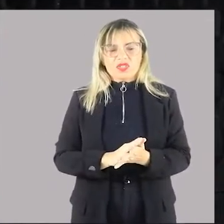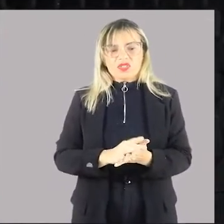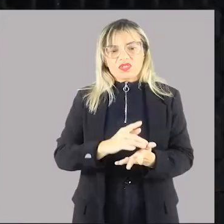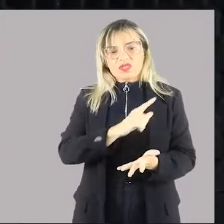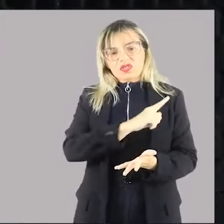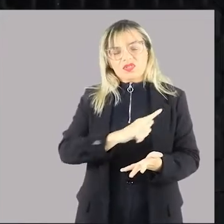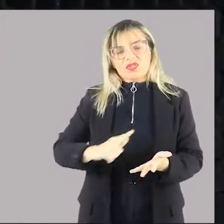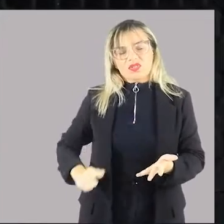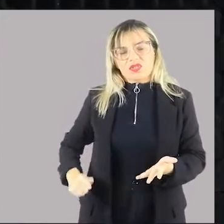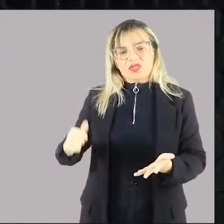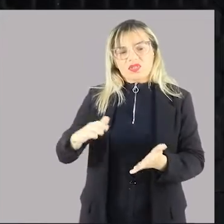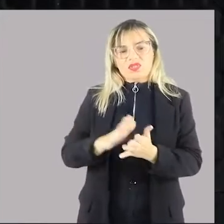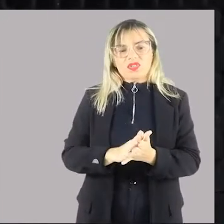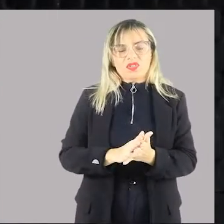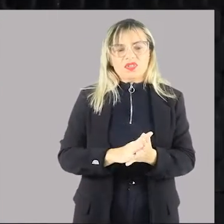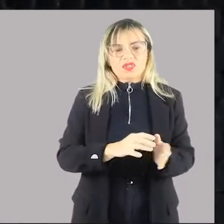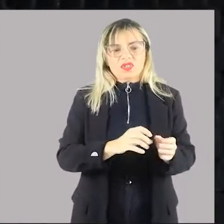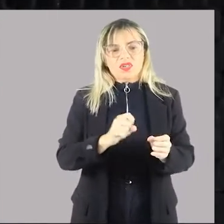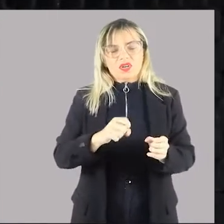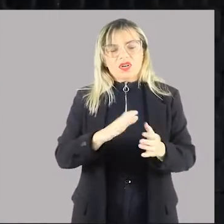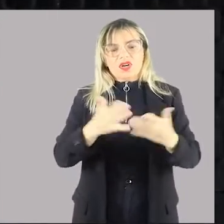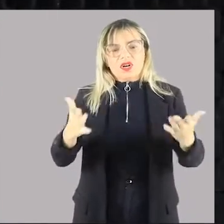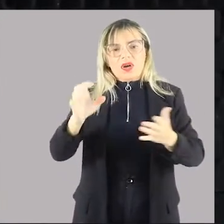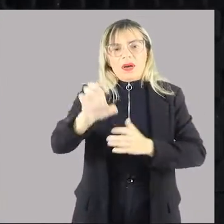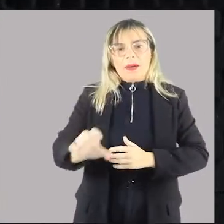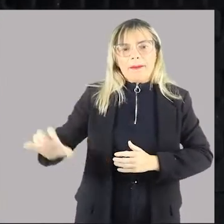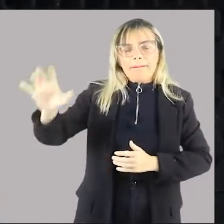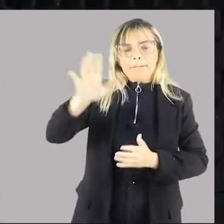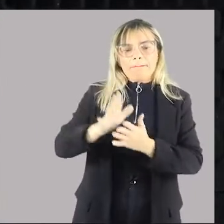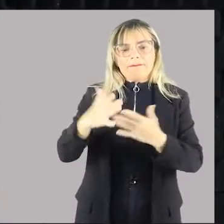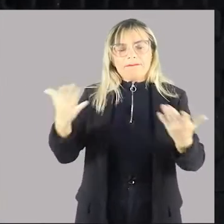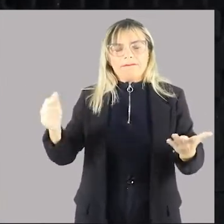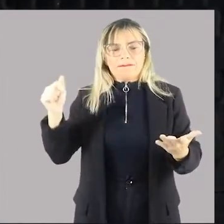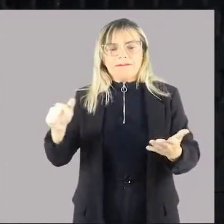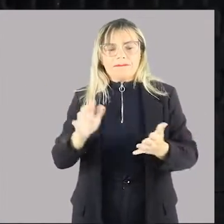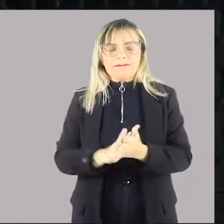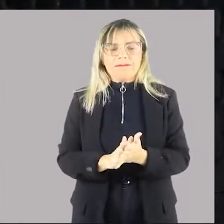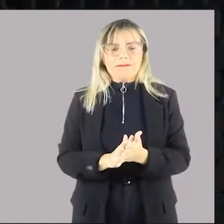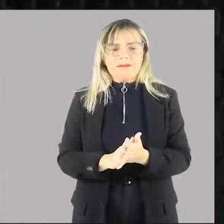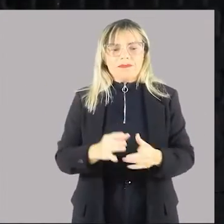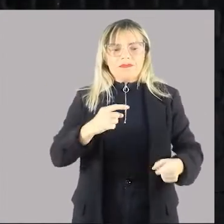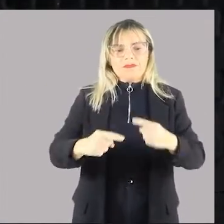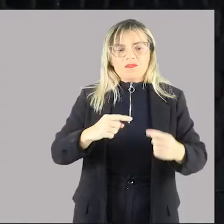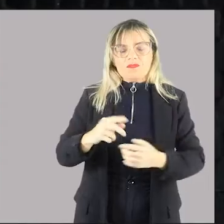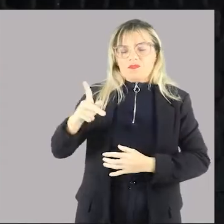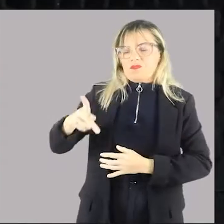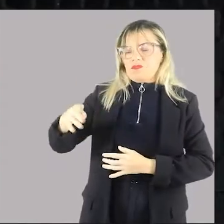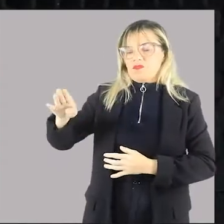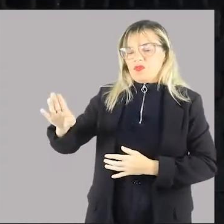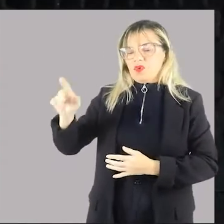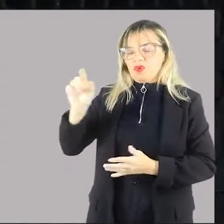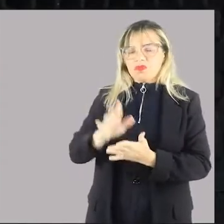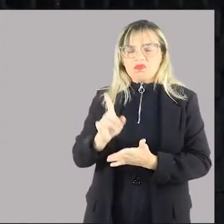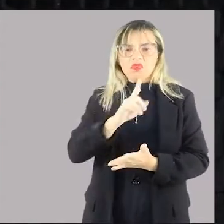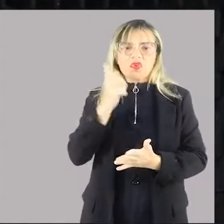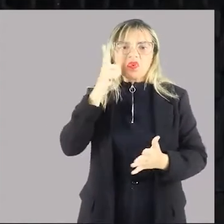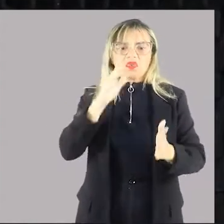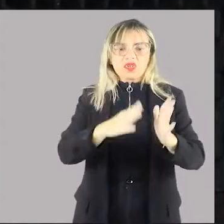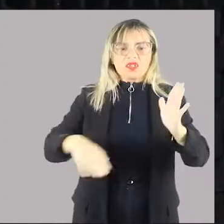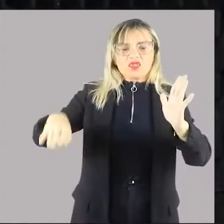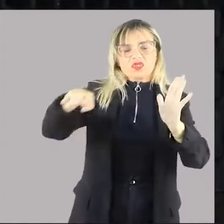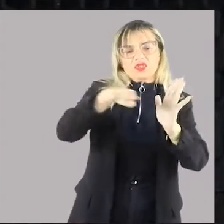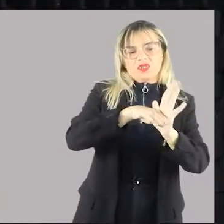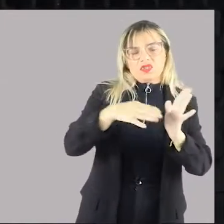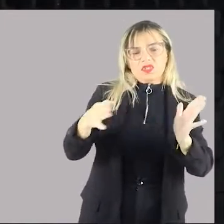que literalmente a gente percebe que as políticas públicas elas não chegam. Ou quando